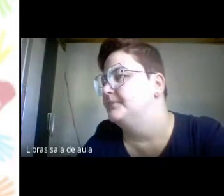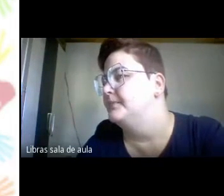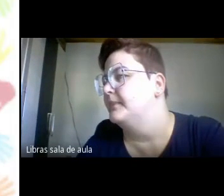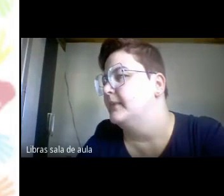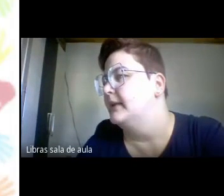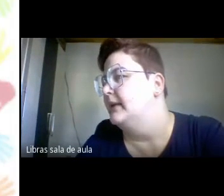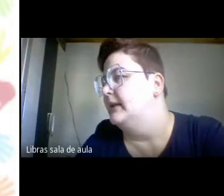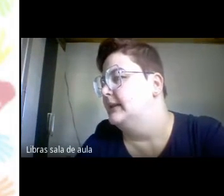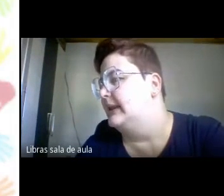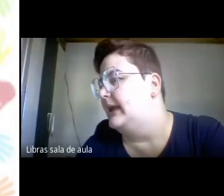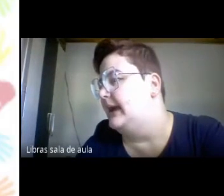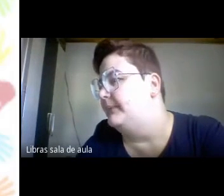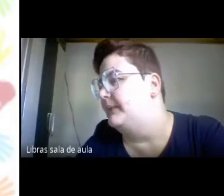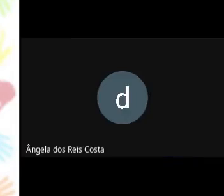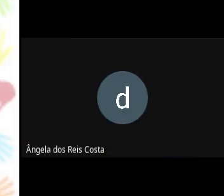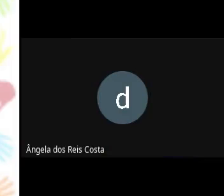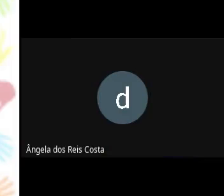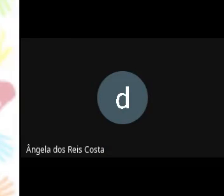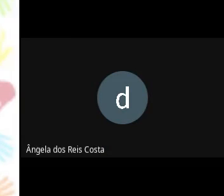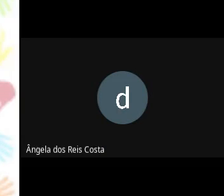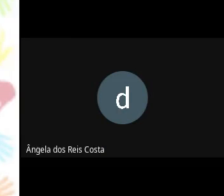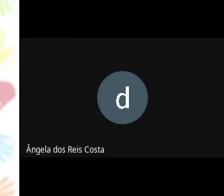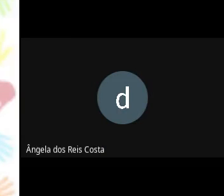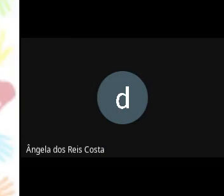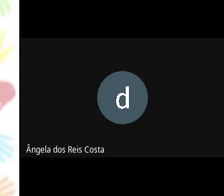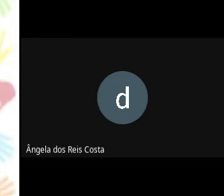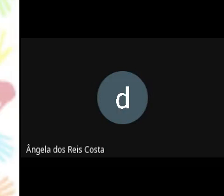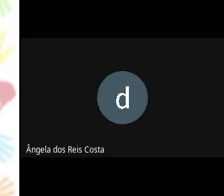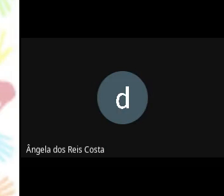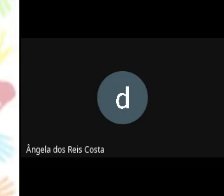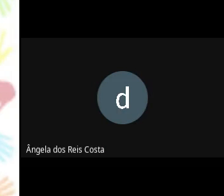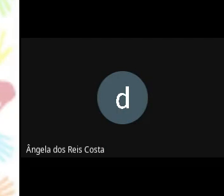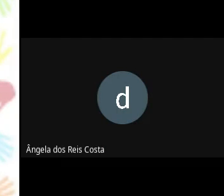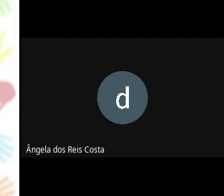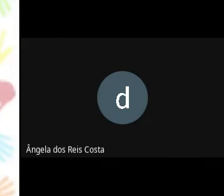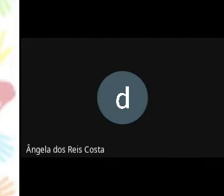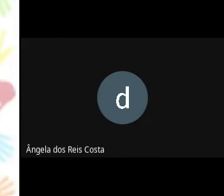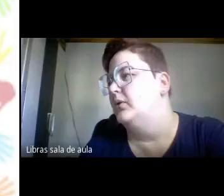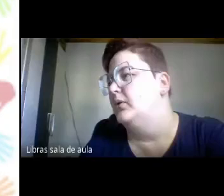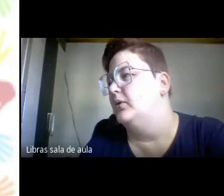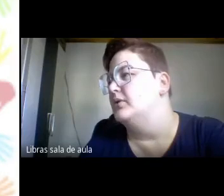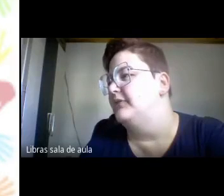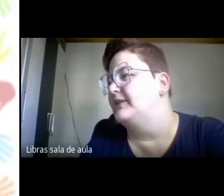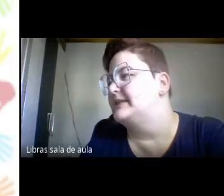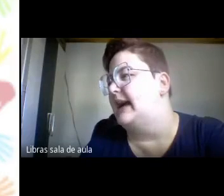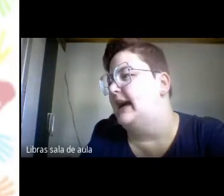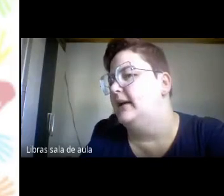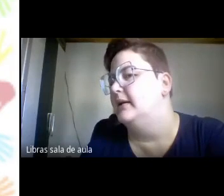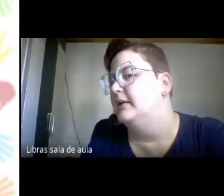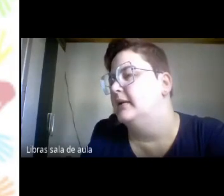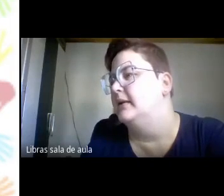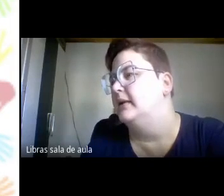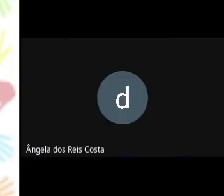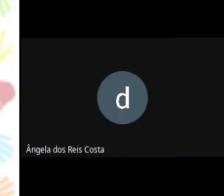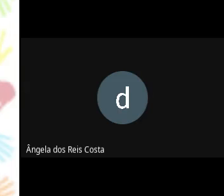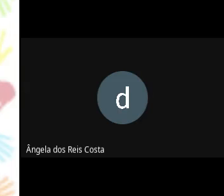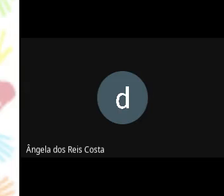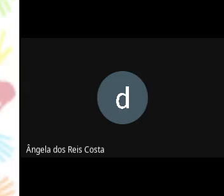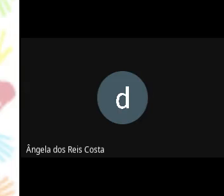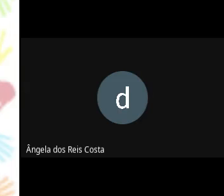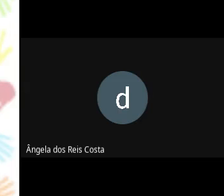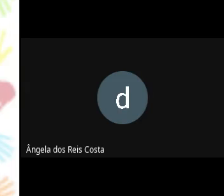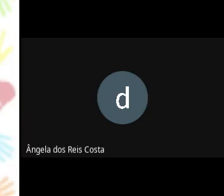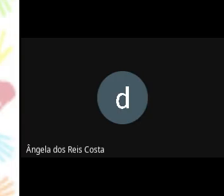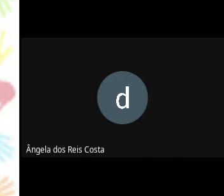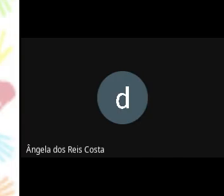mostrar. Agora eu tô conseguindo te ver. Antes eu estava só Conseguiu? vendo a tela de Conseguiu visualização. fixar? Sim,